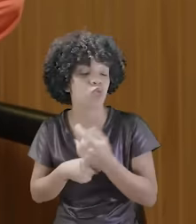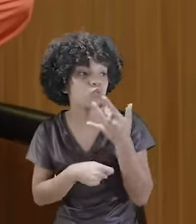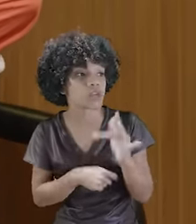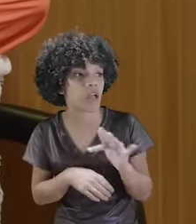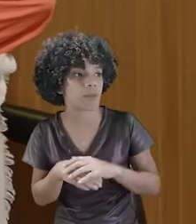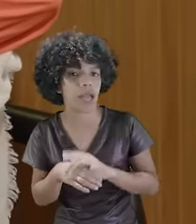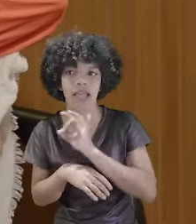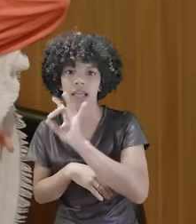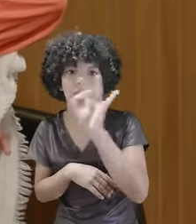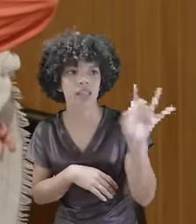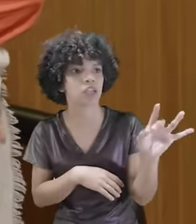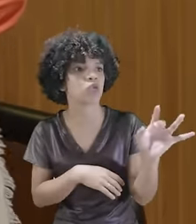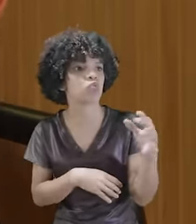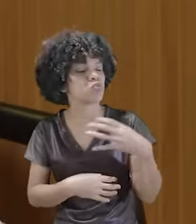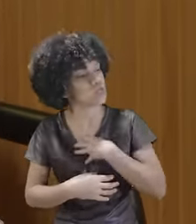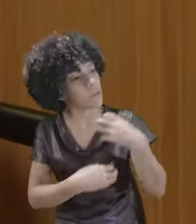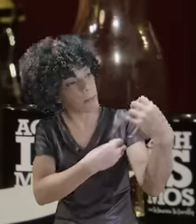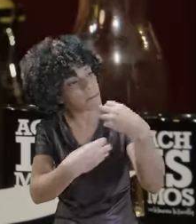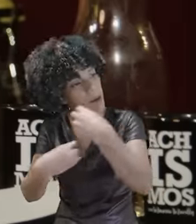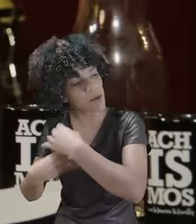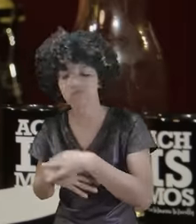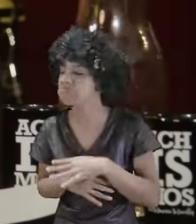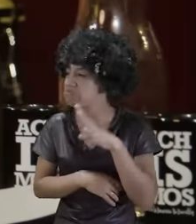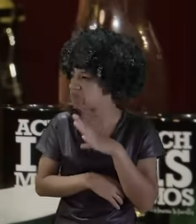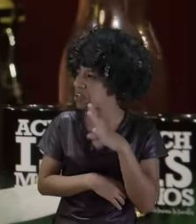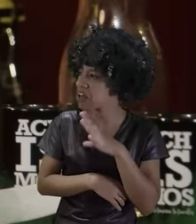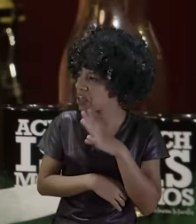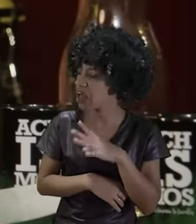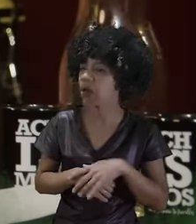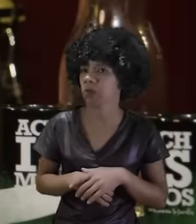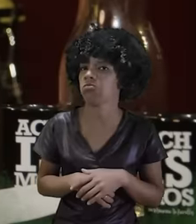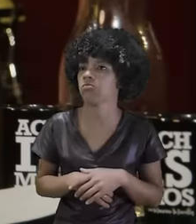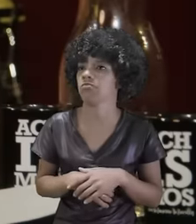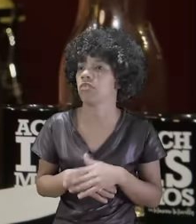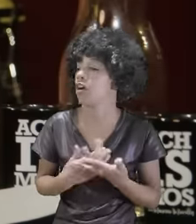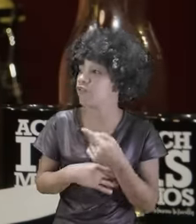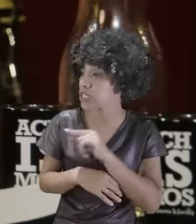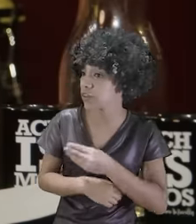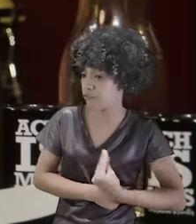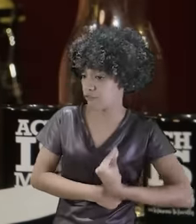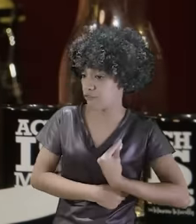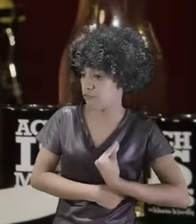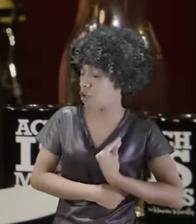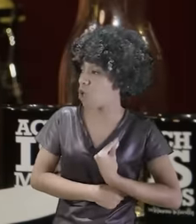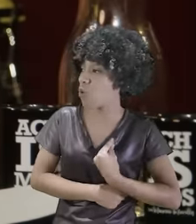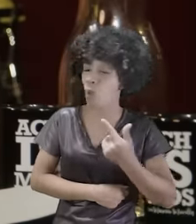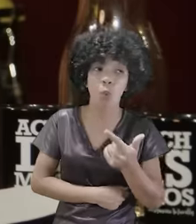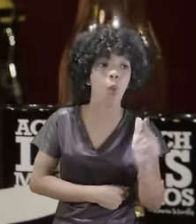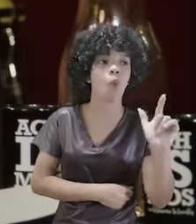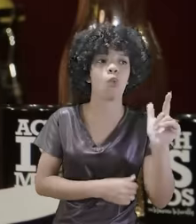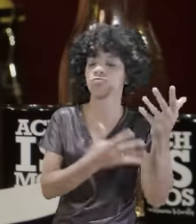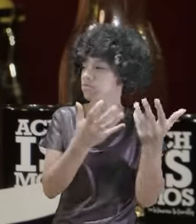sabe aí cada um me ensina alguma coisa isso é legal você Você viu o outro